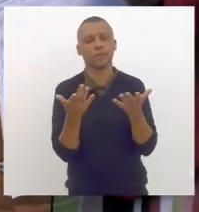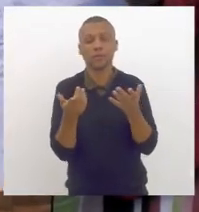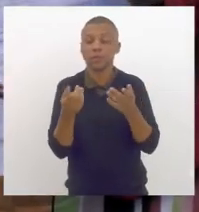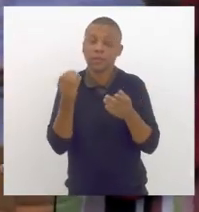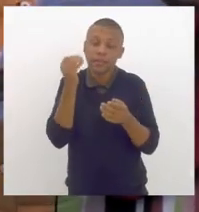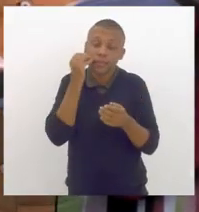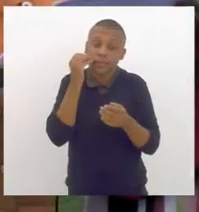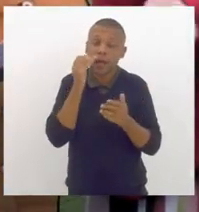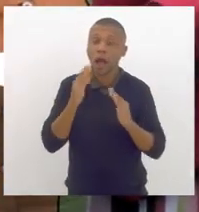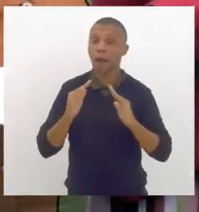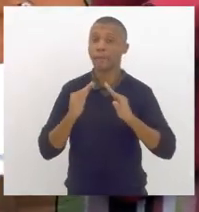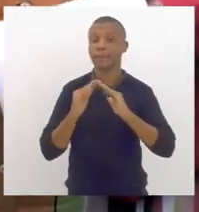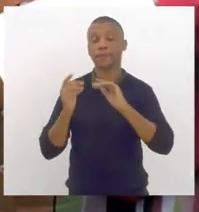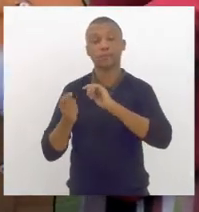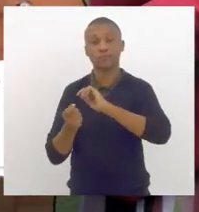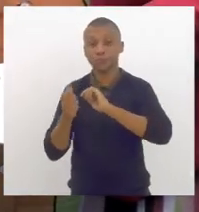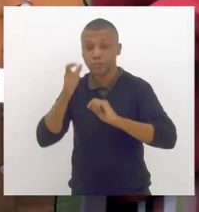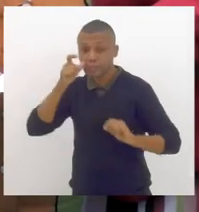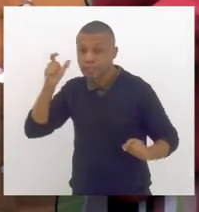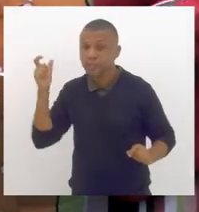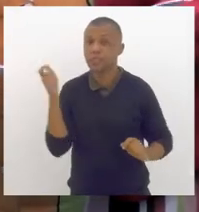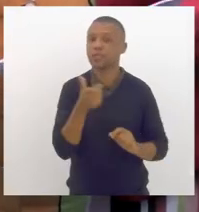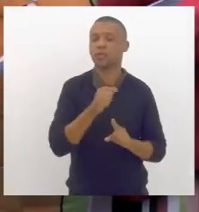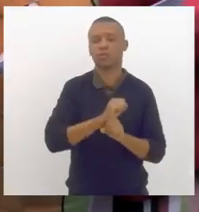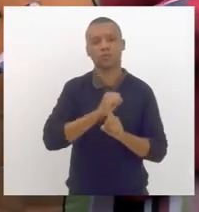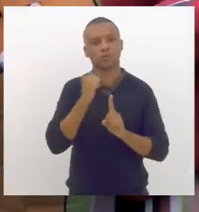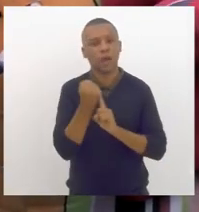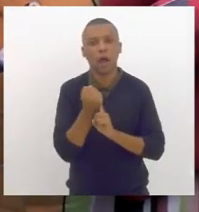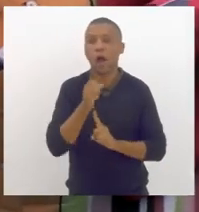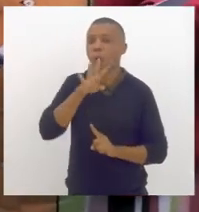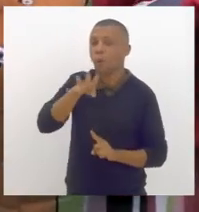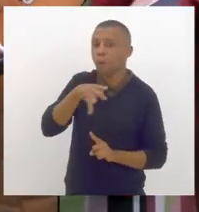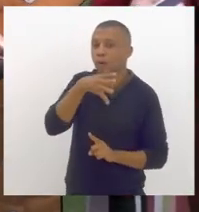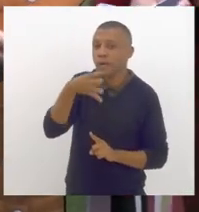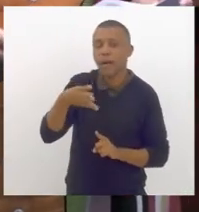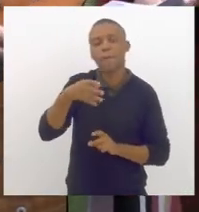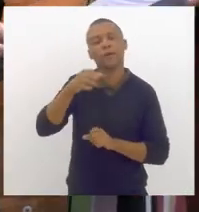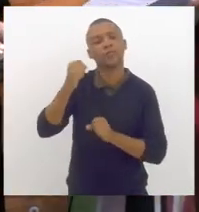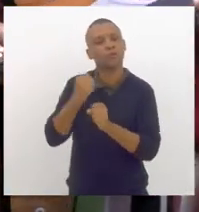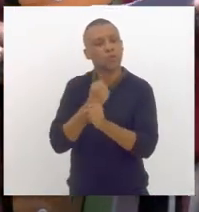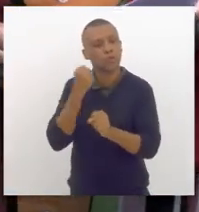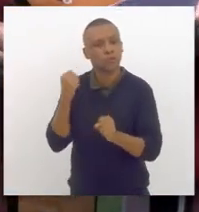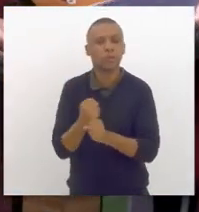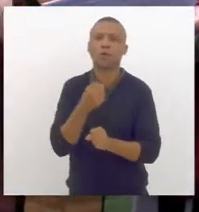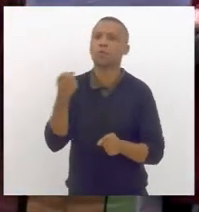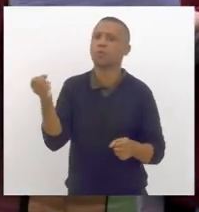de interesse social, com programas de aperfeiçoamento de suas habitações, de reengenharias, enfim. Então, isso é muito